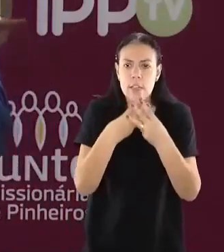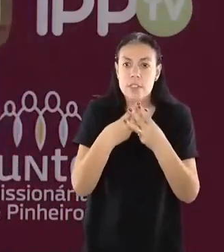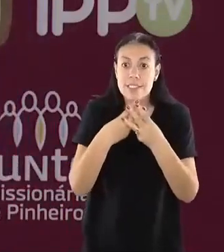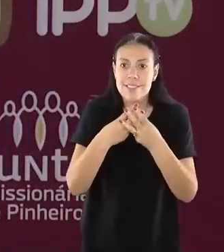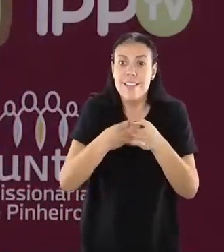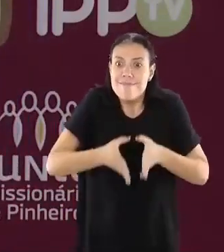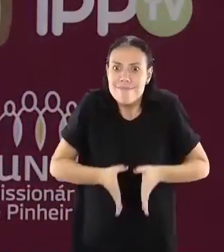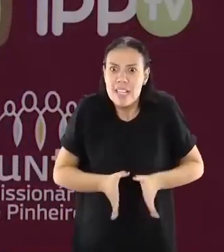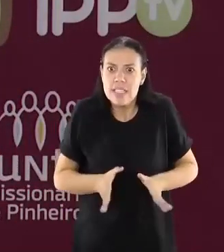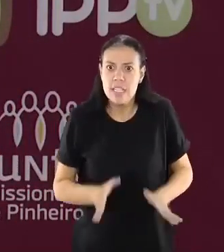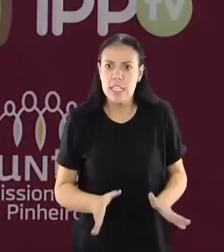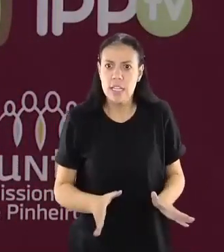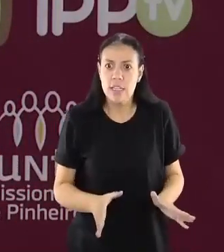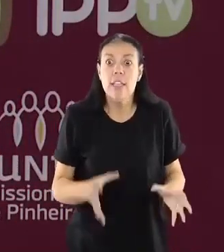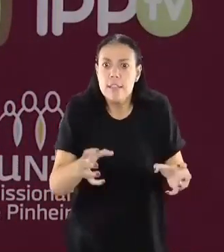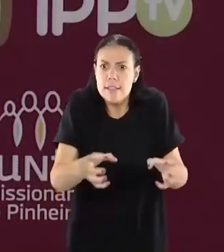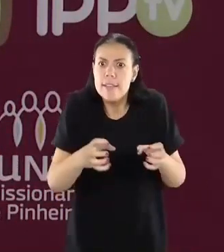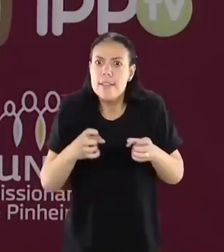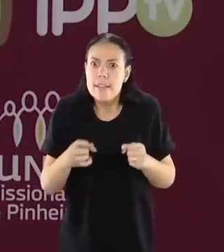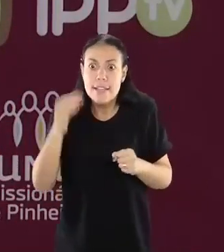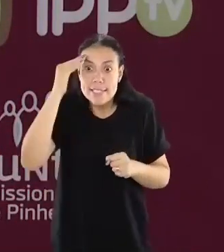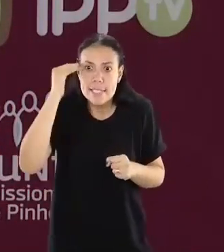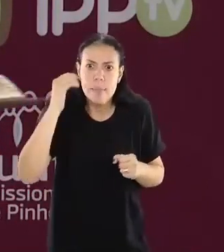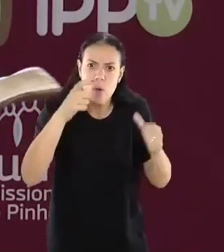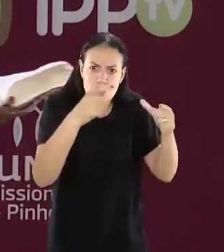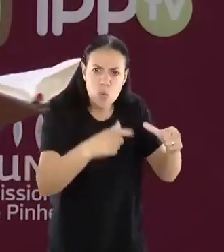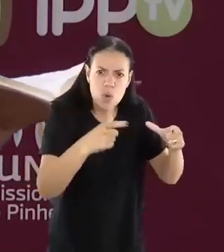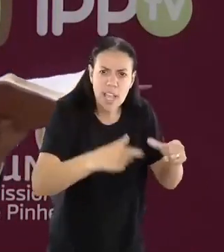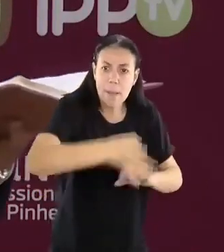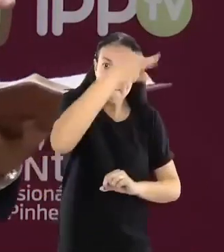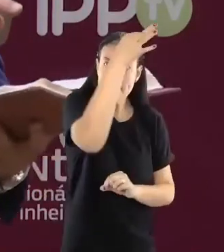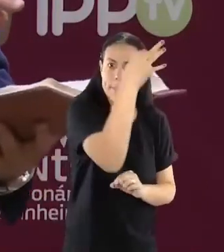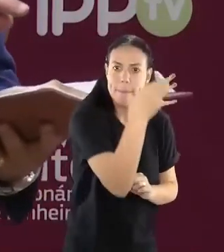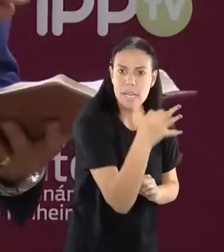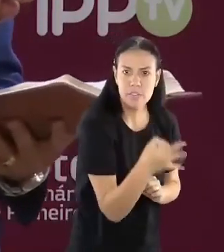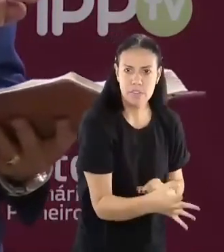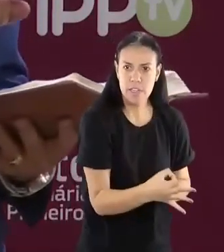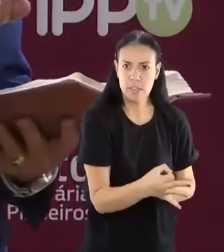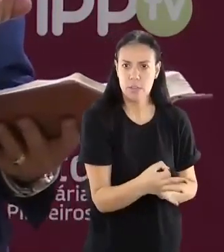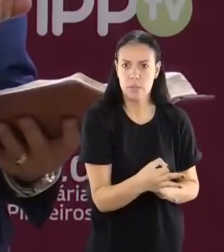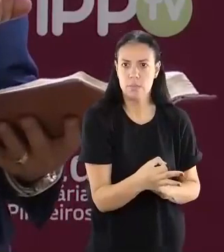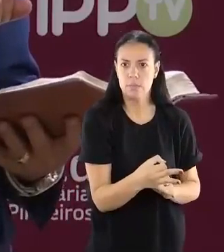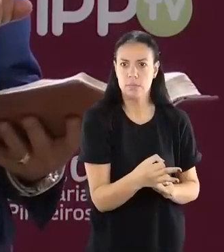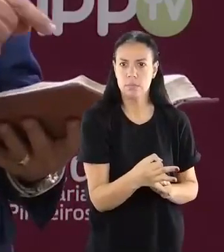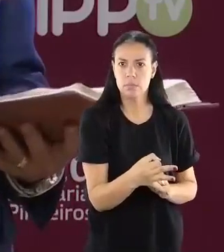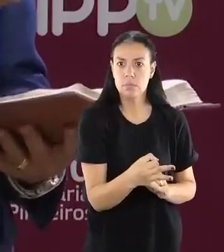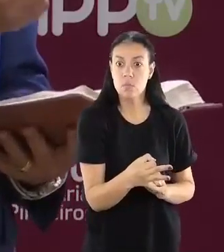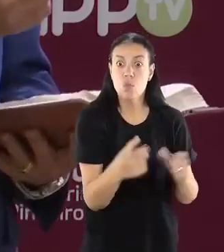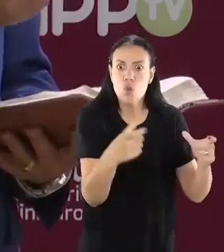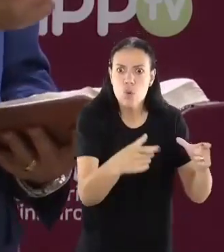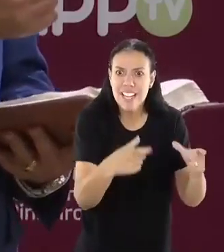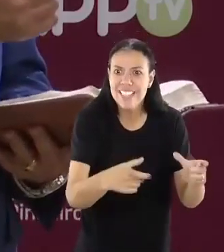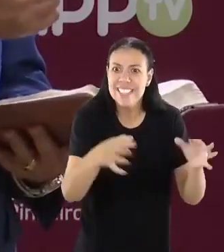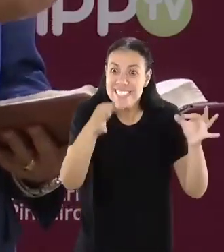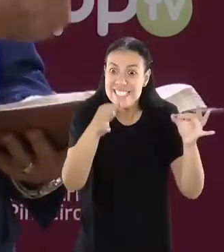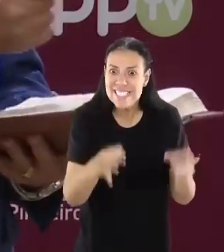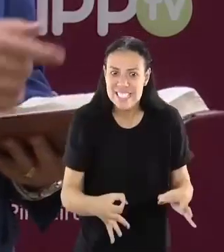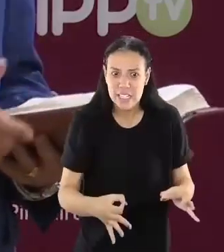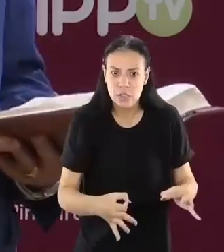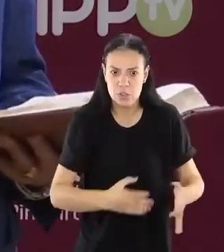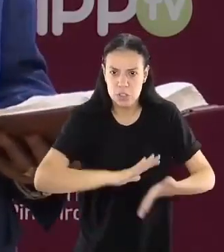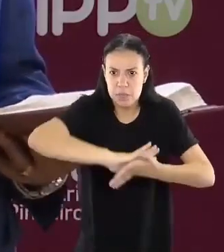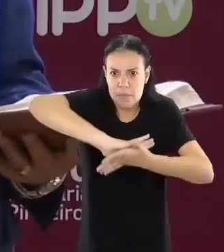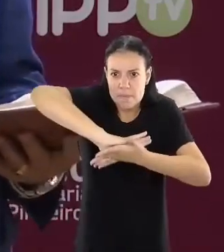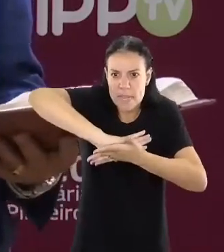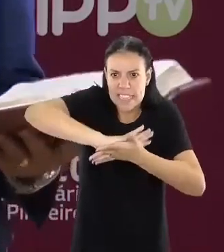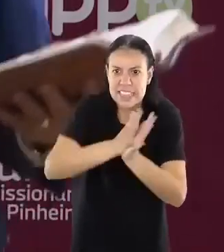exatidão exatamente o local, com a intenção de, sabendo exatamente o local, eliminar o